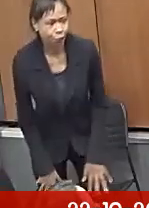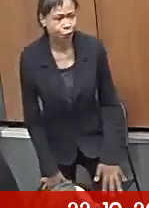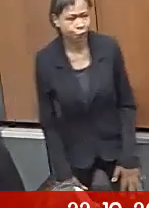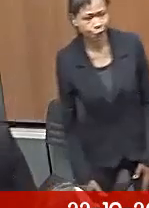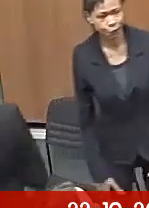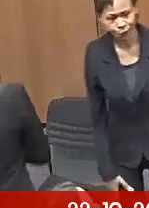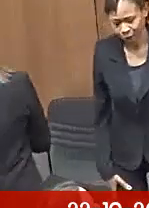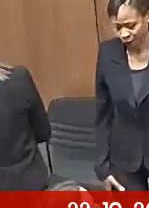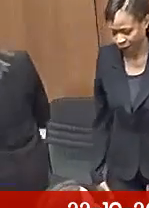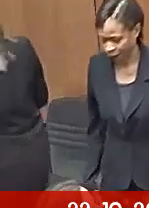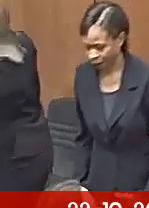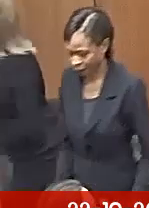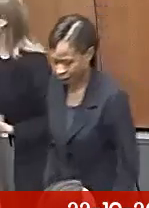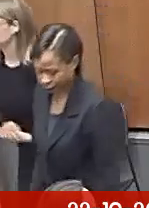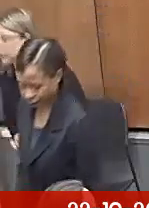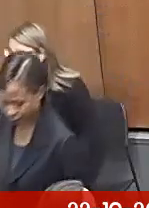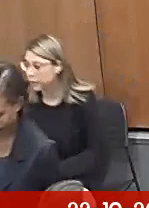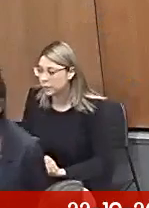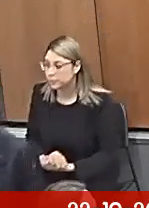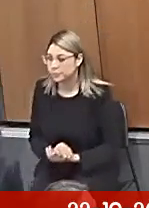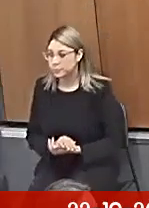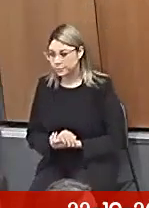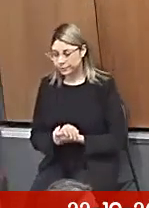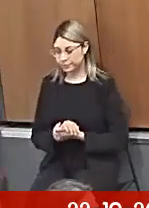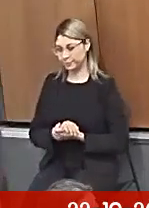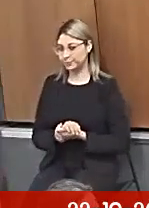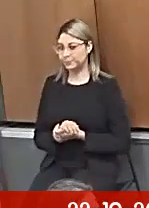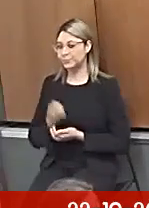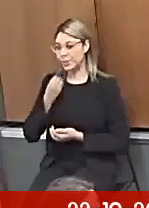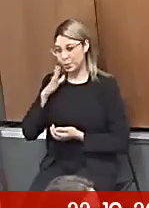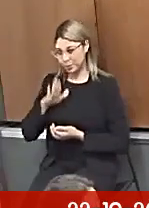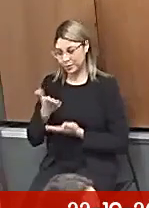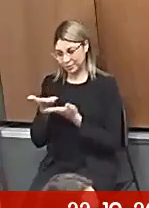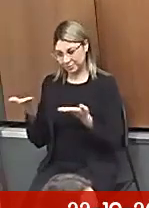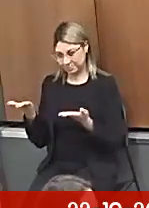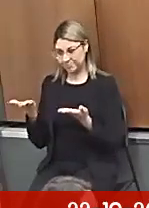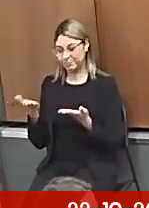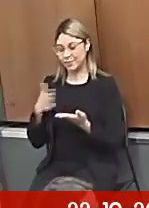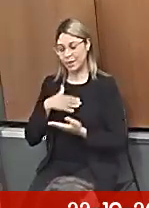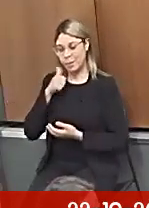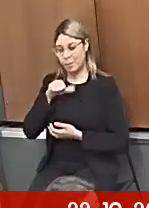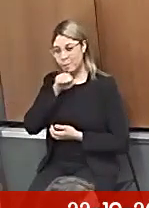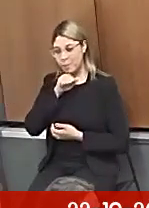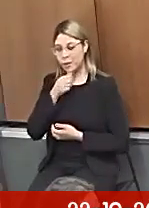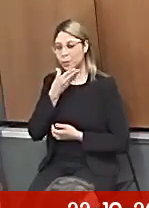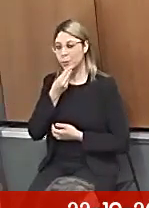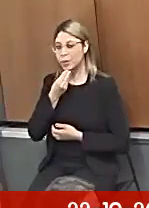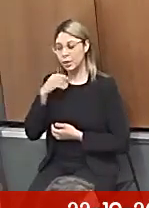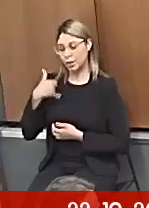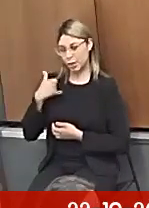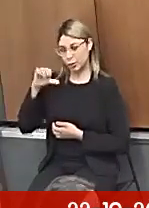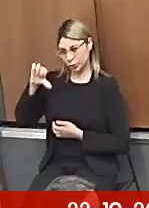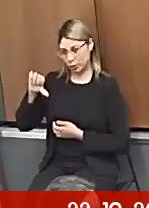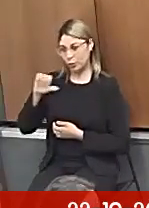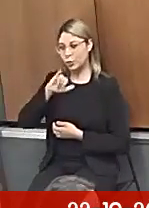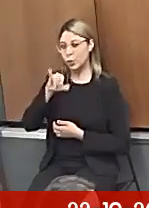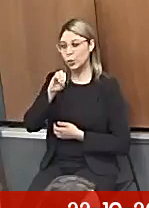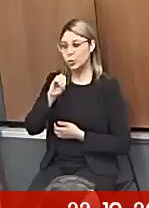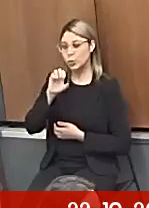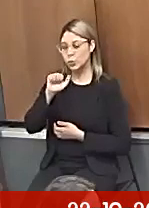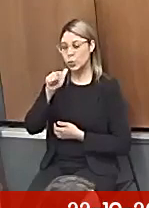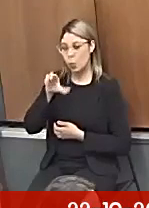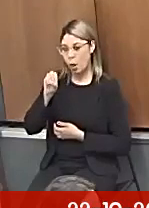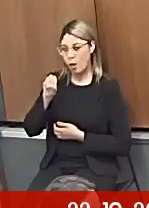Boa tarde a todos, tudo bem? Eu sou mãe do menino de 9 anos, João Vitor. E o João Vitor,